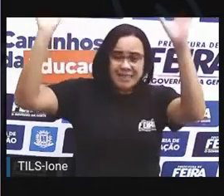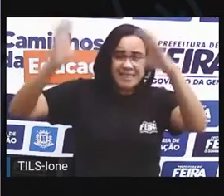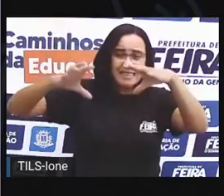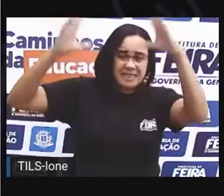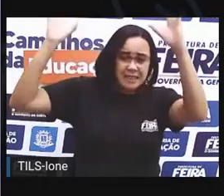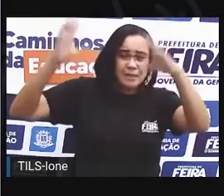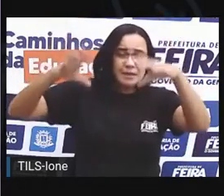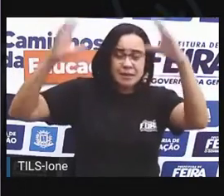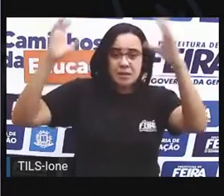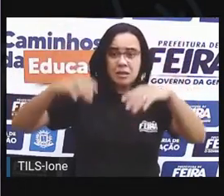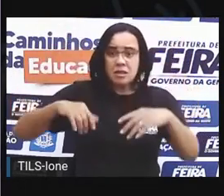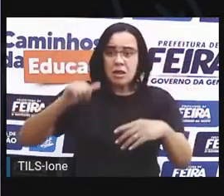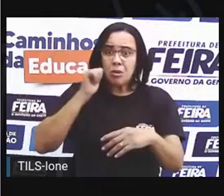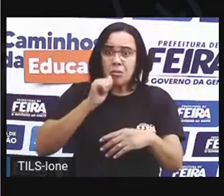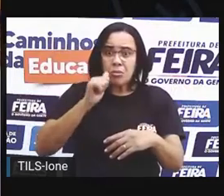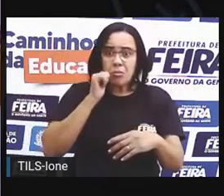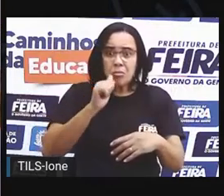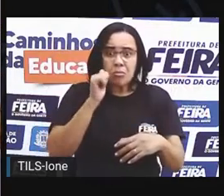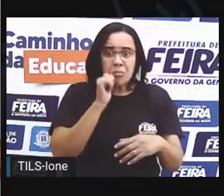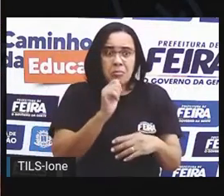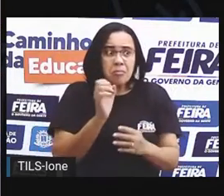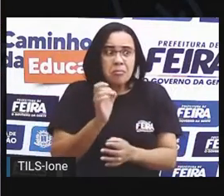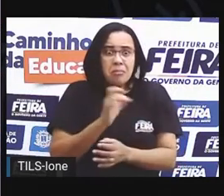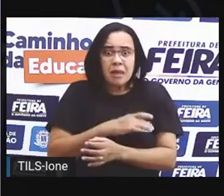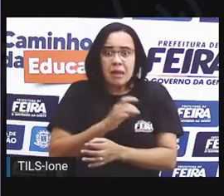E a Bartira foi ficando com muito medo.